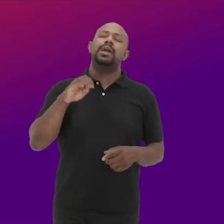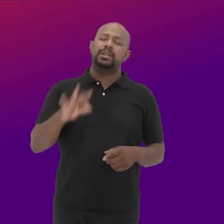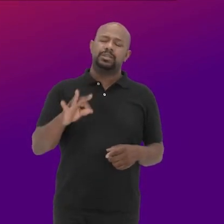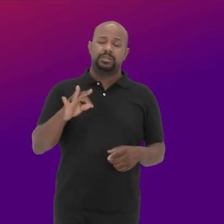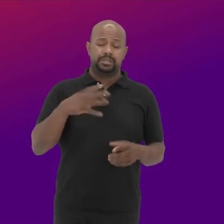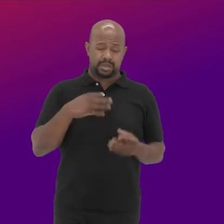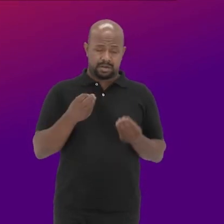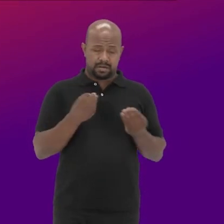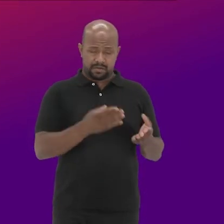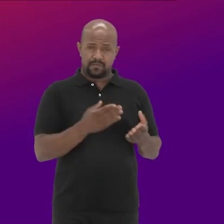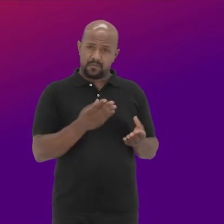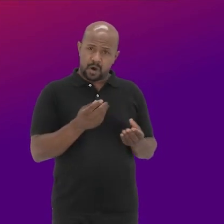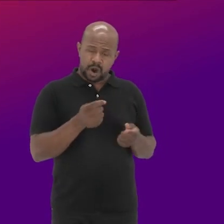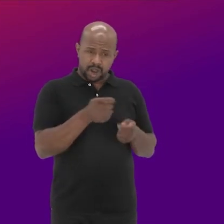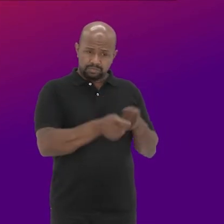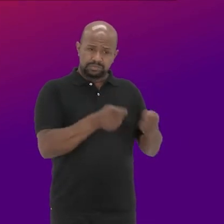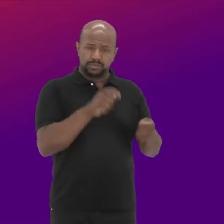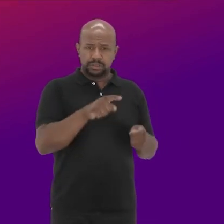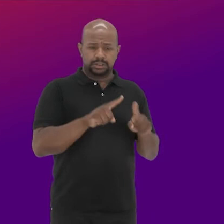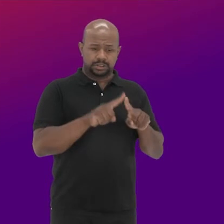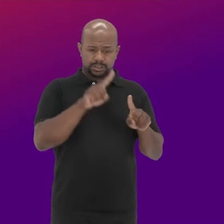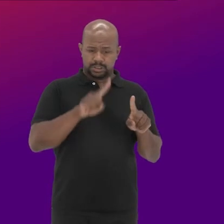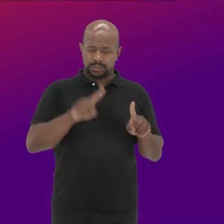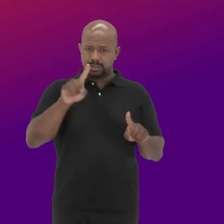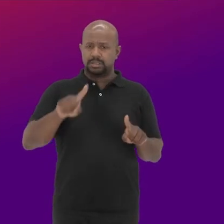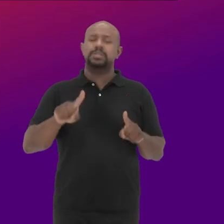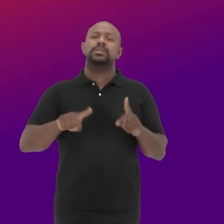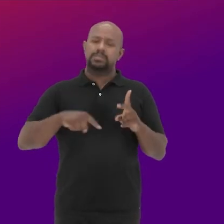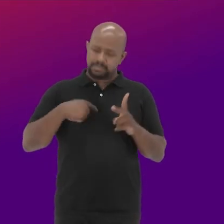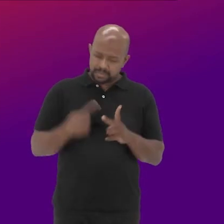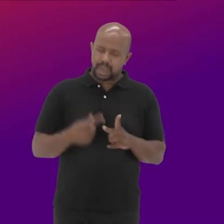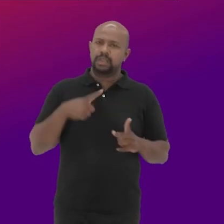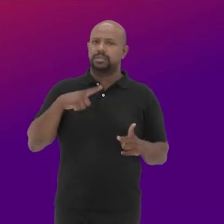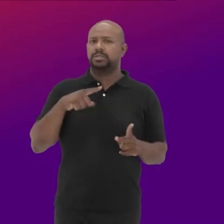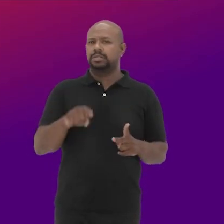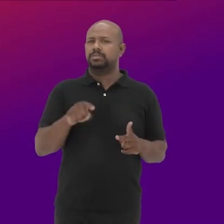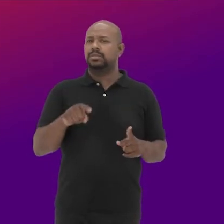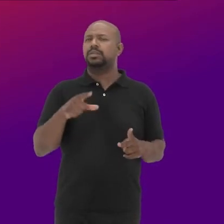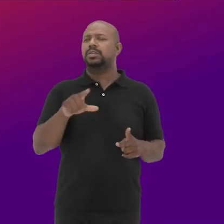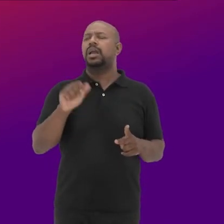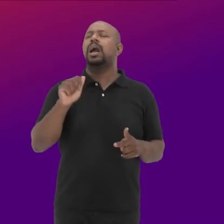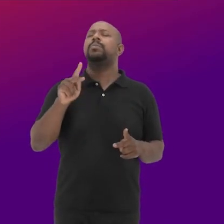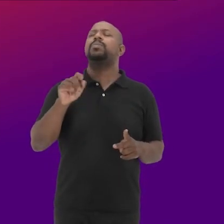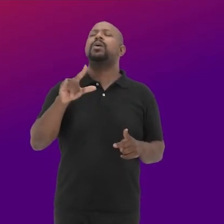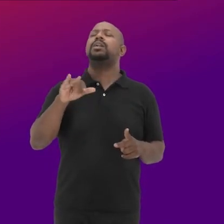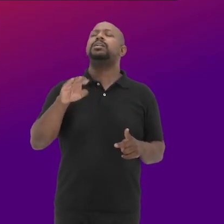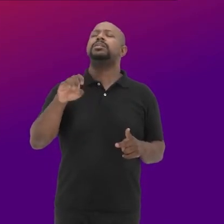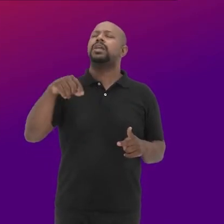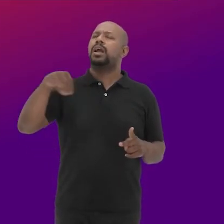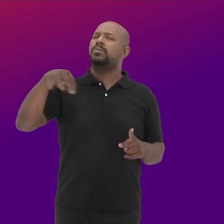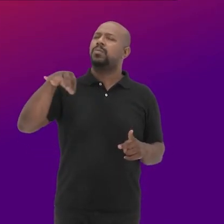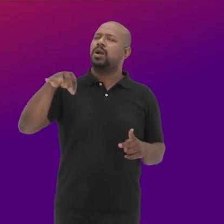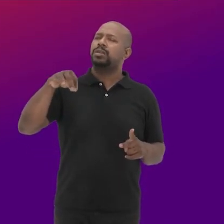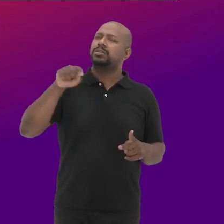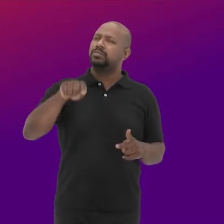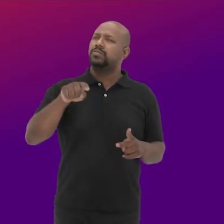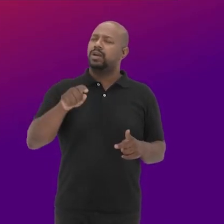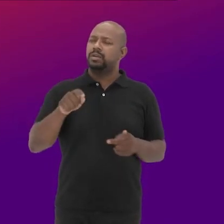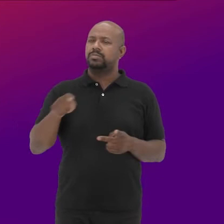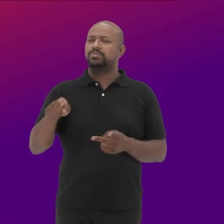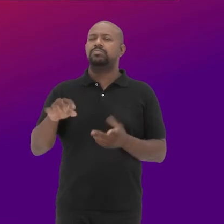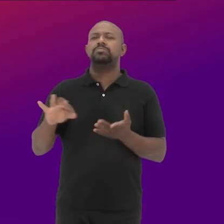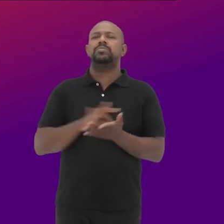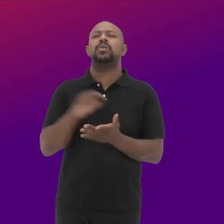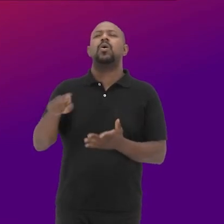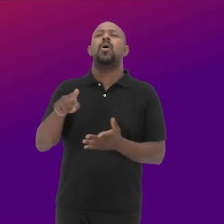o fornecedor desse índice, nós temos, nesse caso, uma apólice que foi emitida com